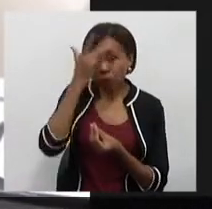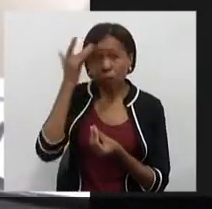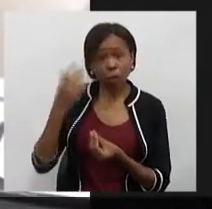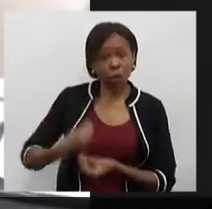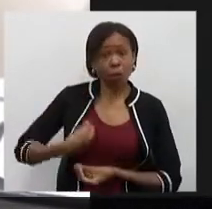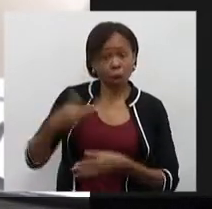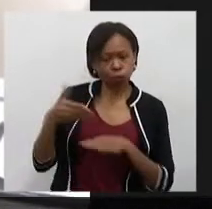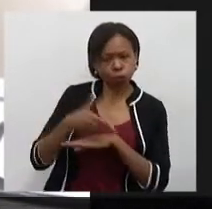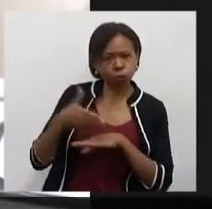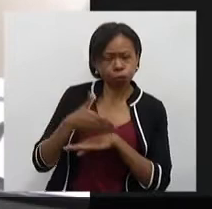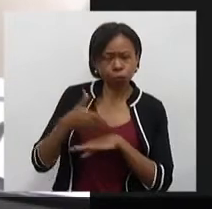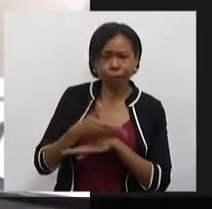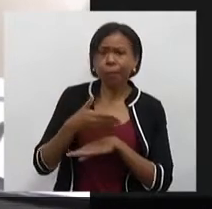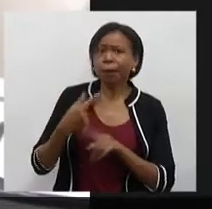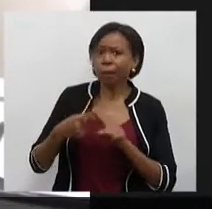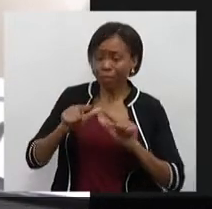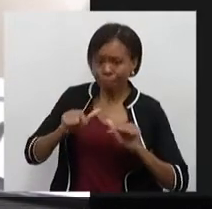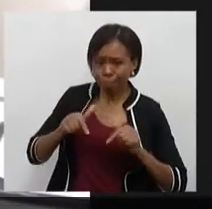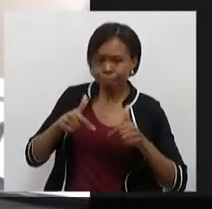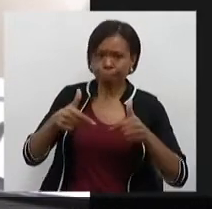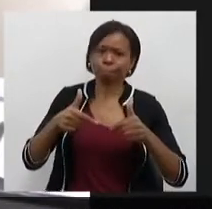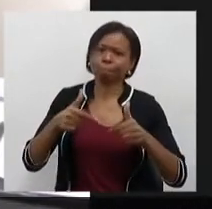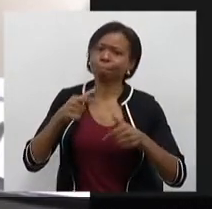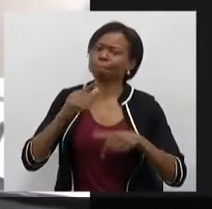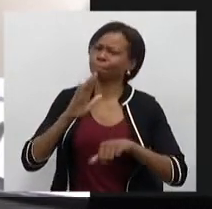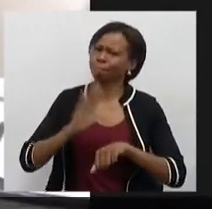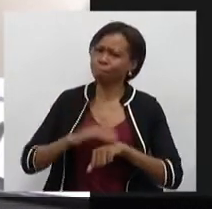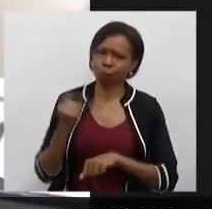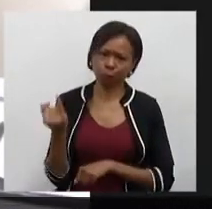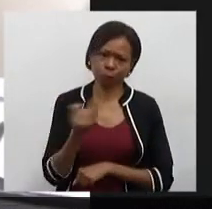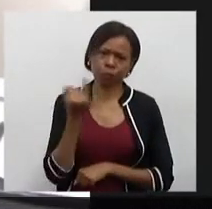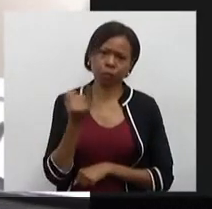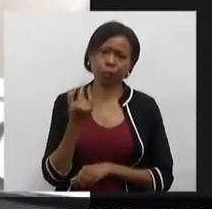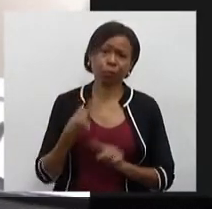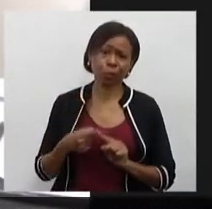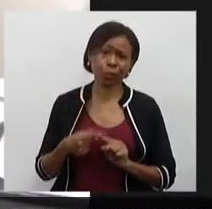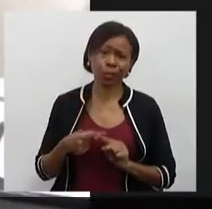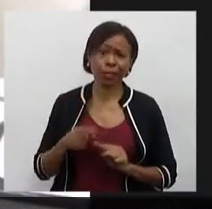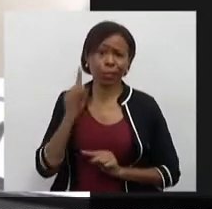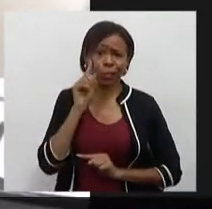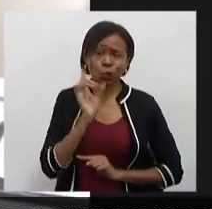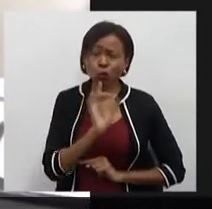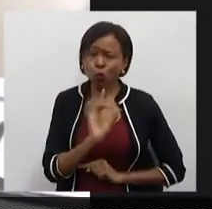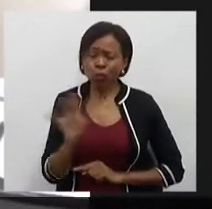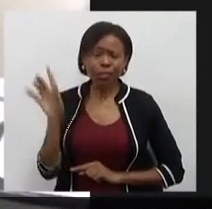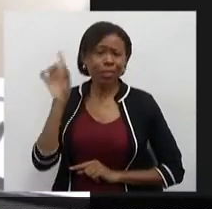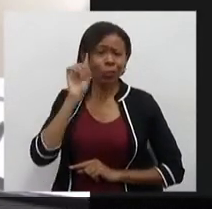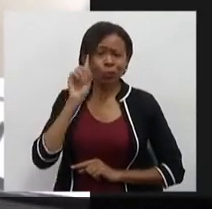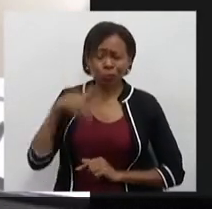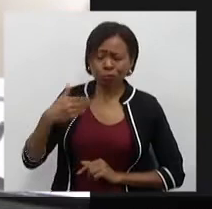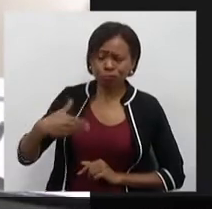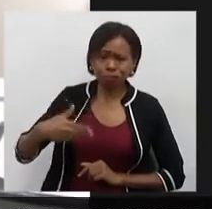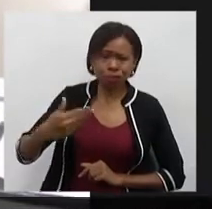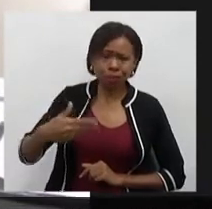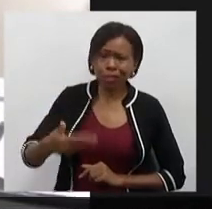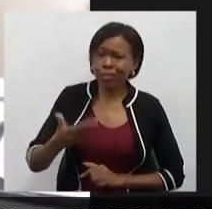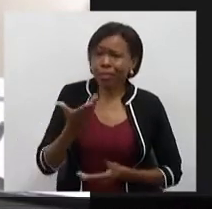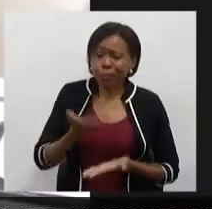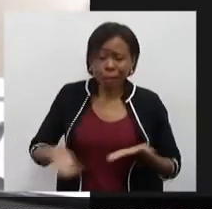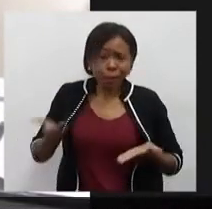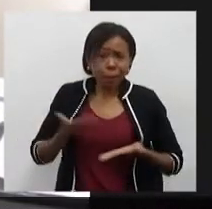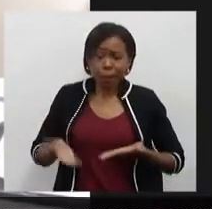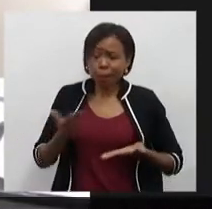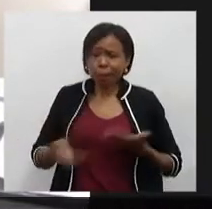esse engajamento é muito importante nesse momento. Nós estamos falando que a cada dia que se passa, nós perdemos um dia nessa batalha, né, contra o